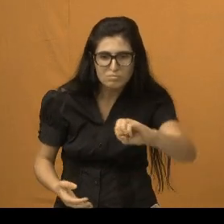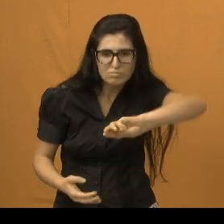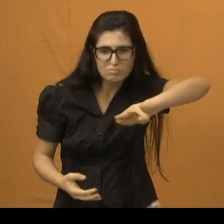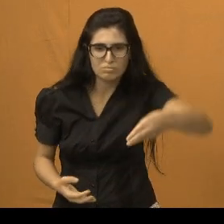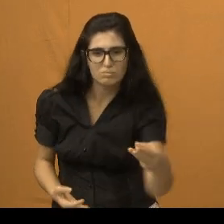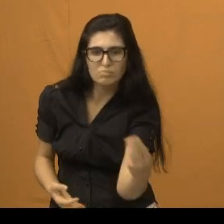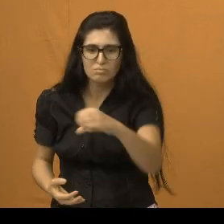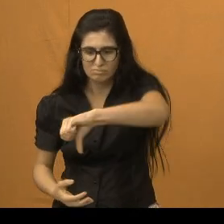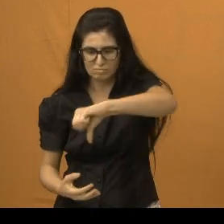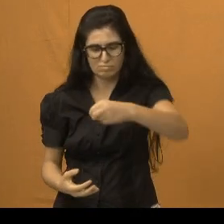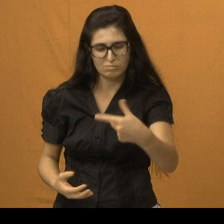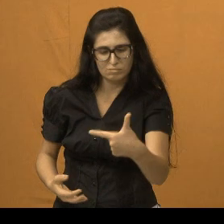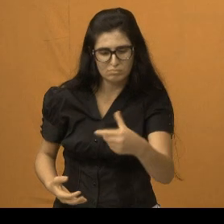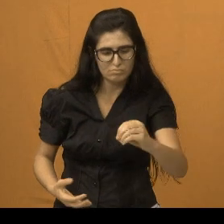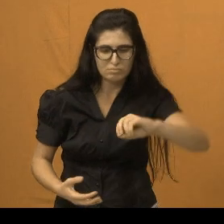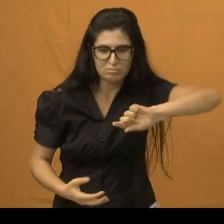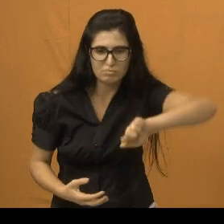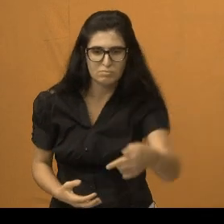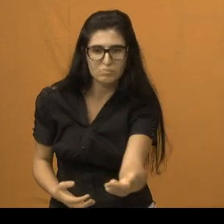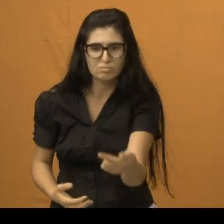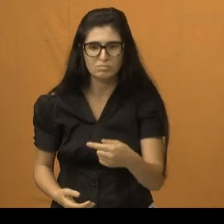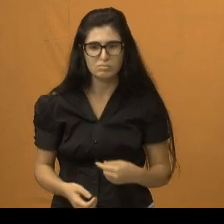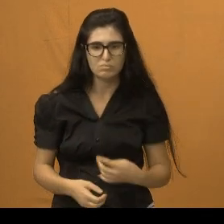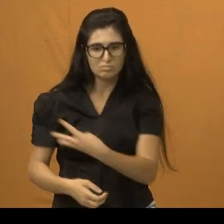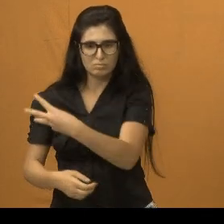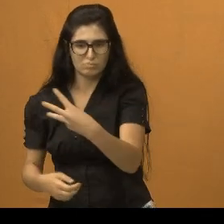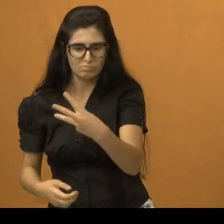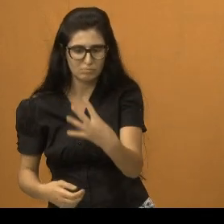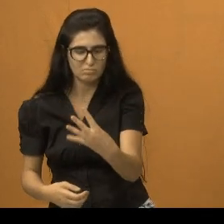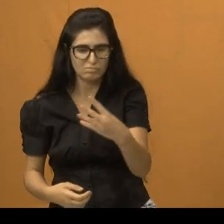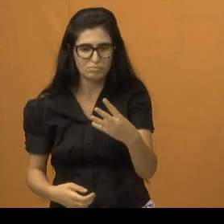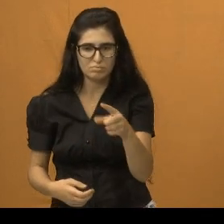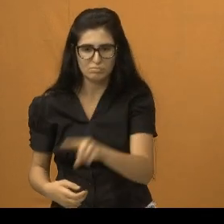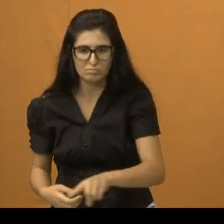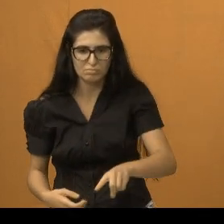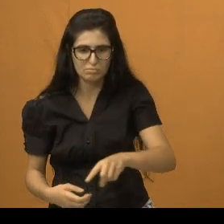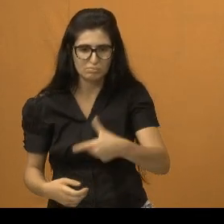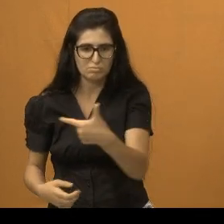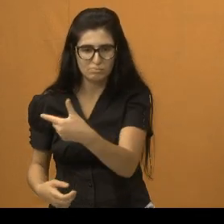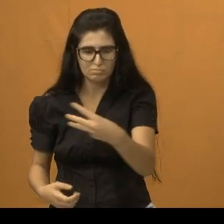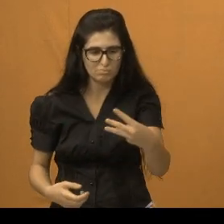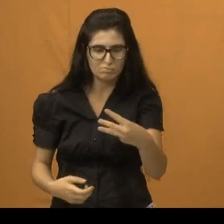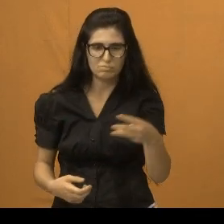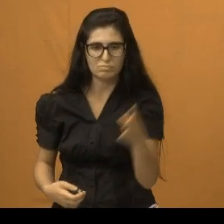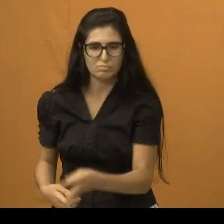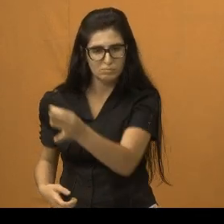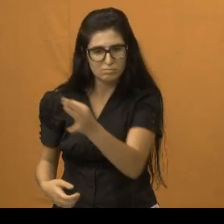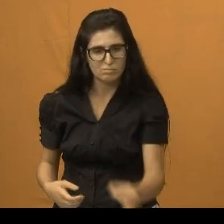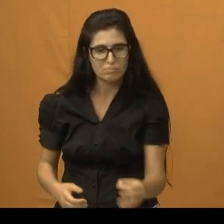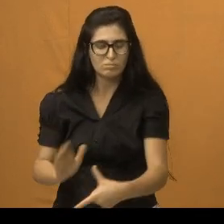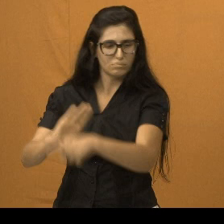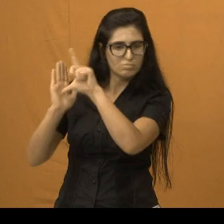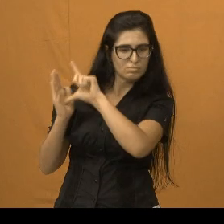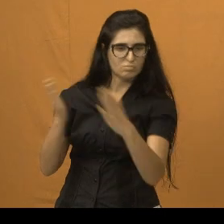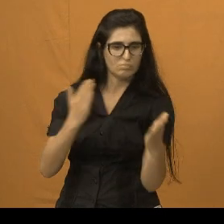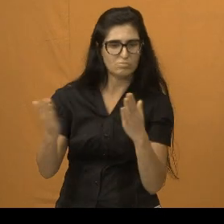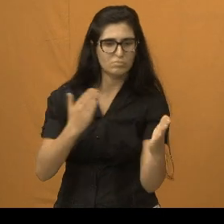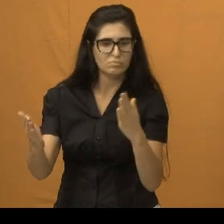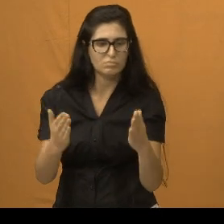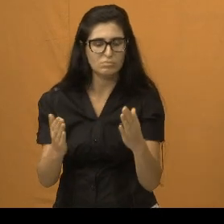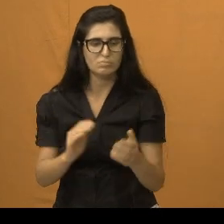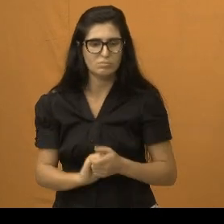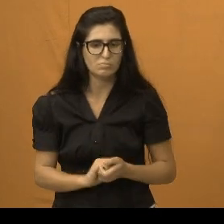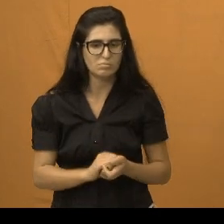260.920.000 com o pessoal, atingindo a cifra de 34,3%, que é o valor colocado lá no início dos slides.